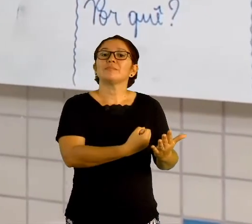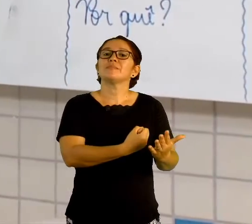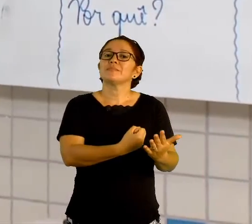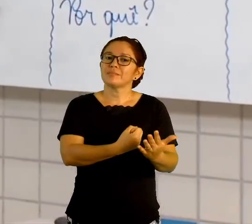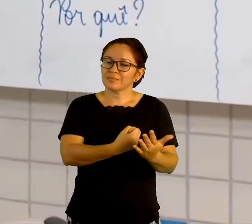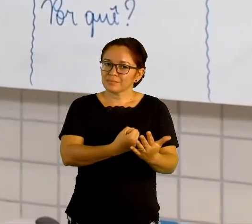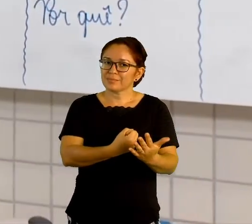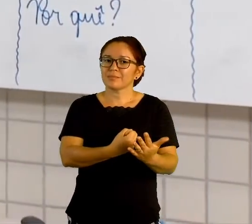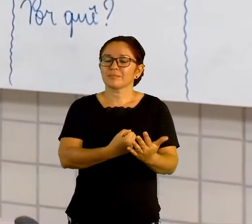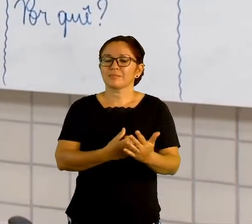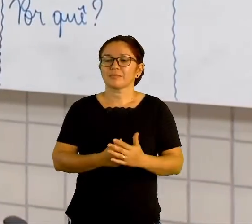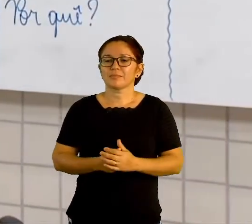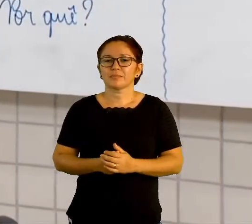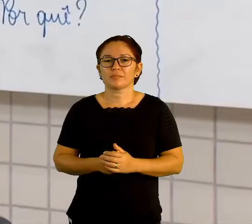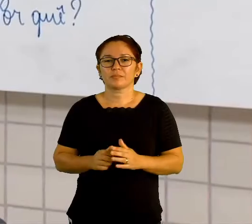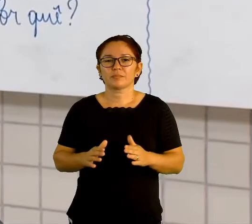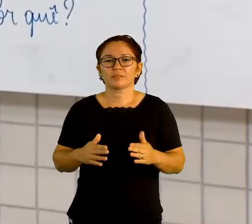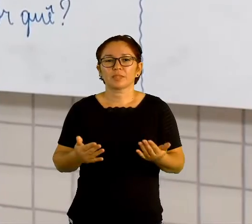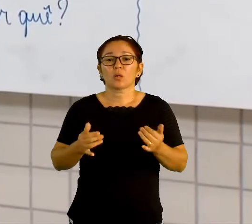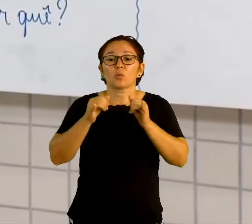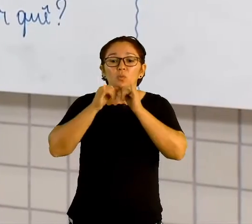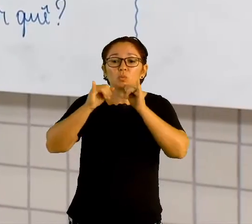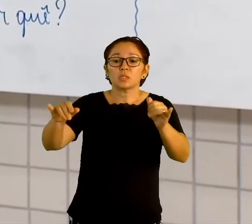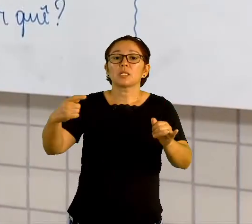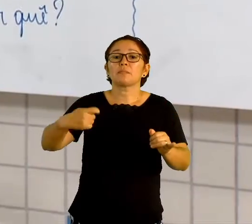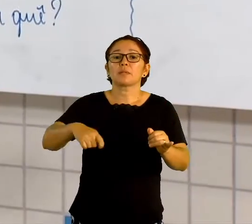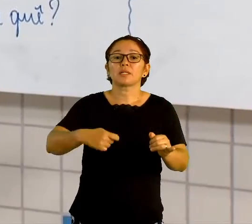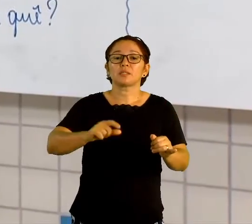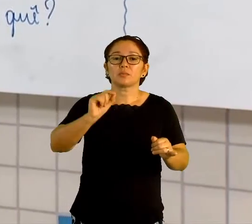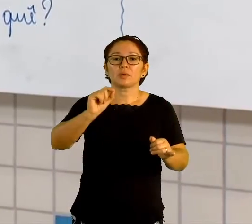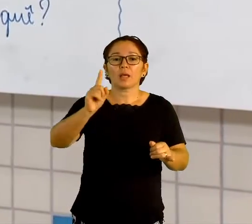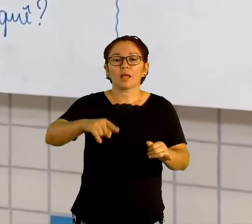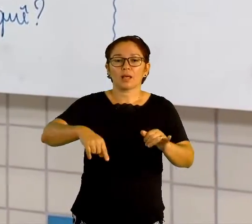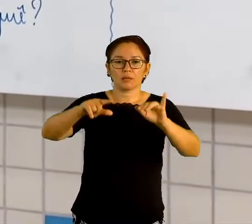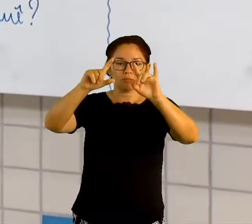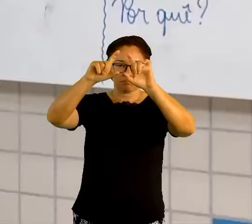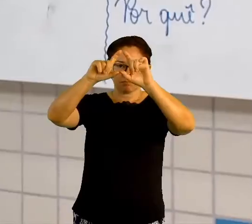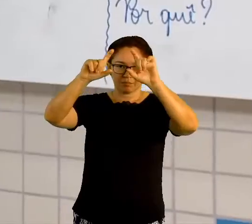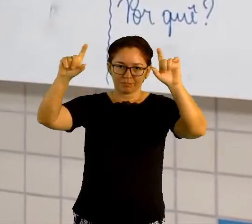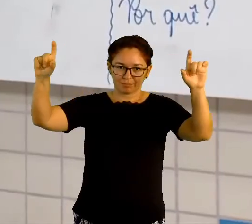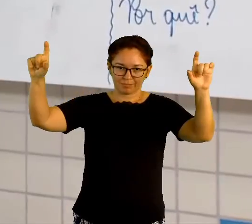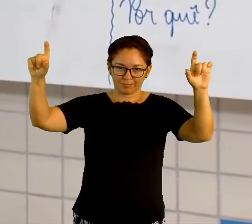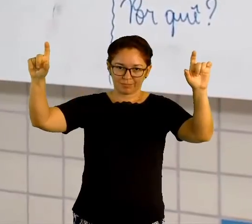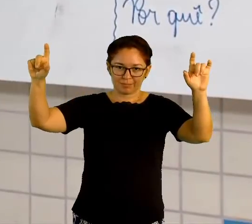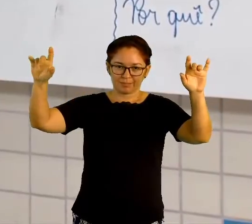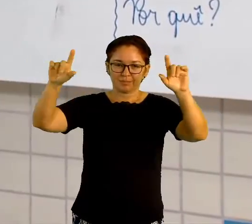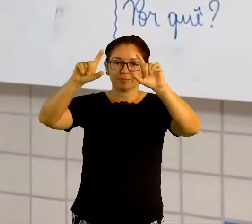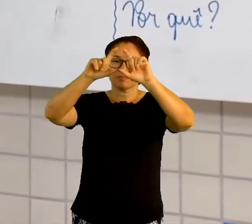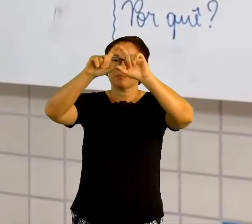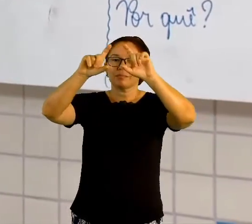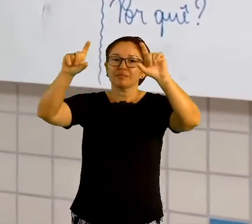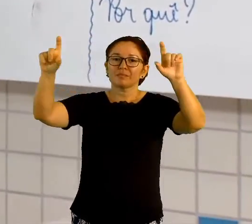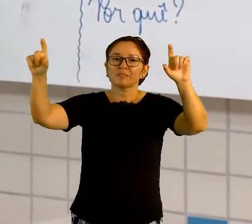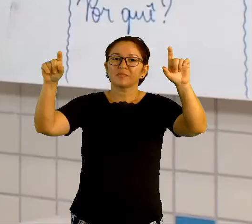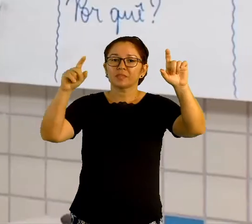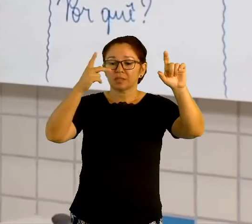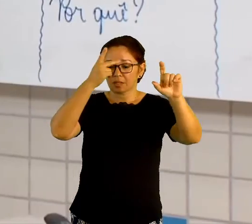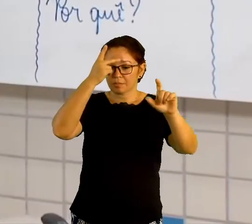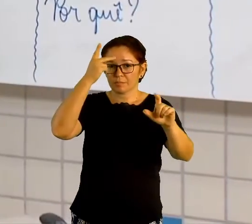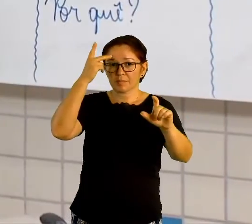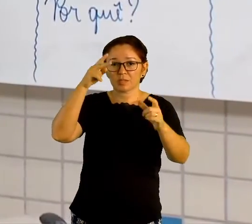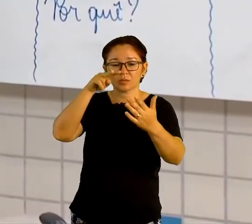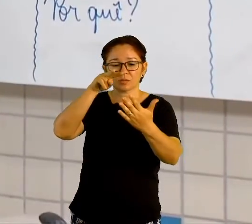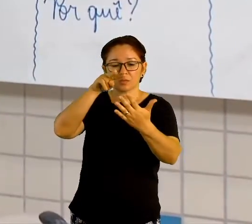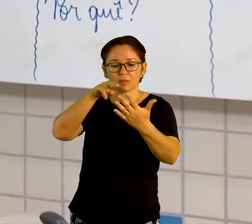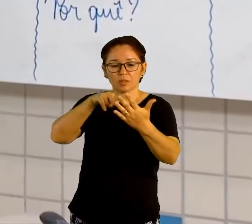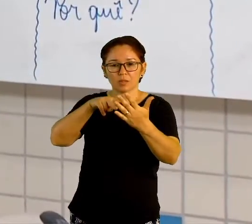ela precisa de um título. Esse título, ele também vai chamar a atenção do leitor, mas só de que